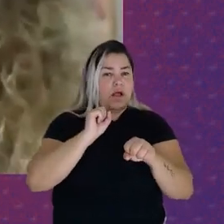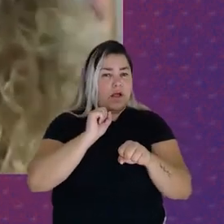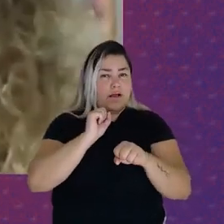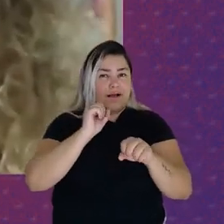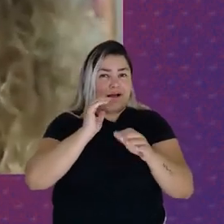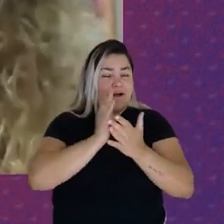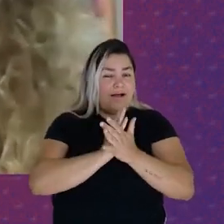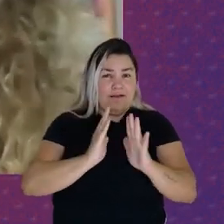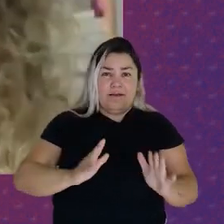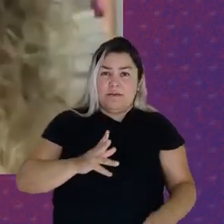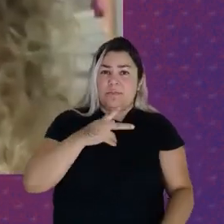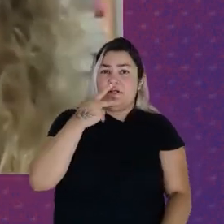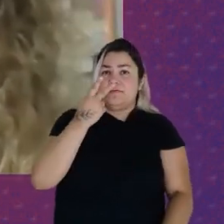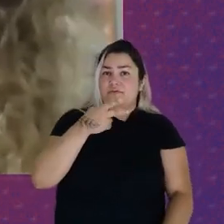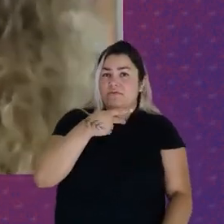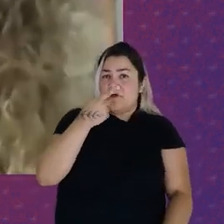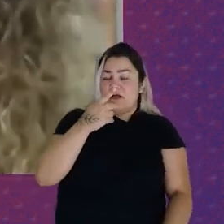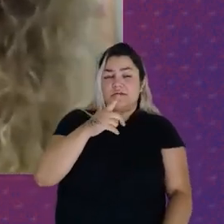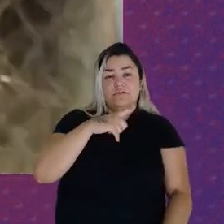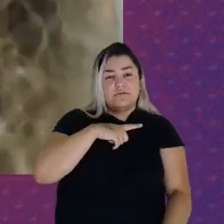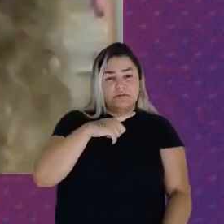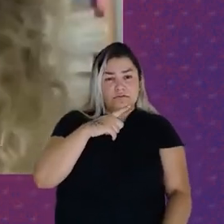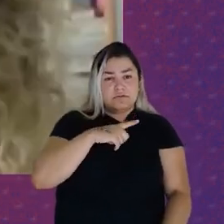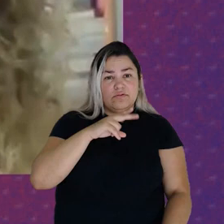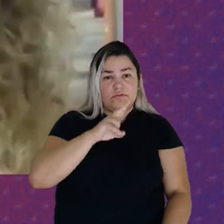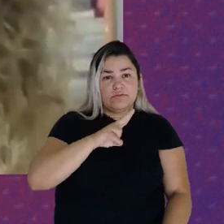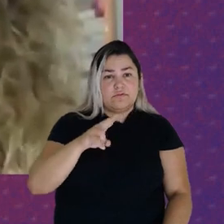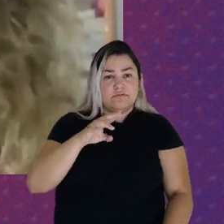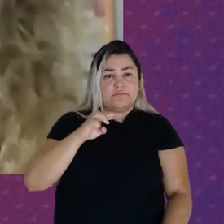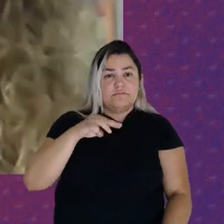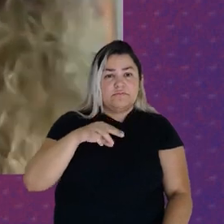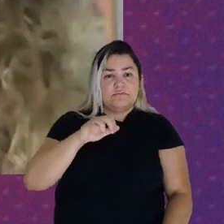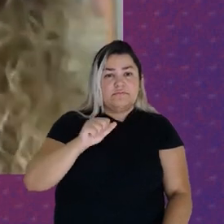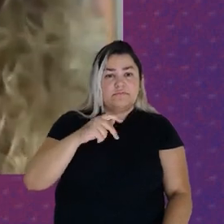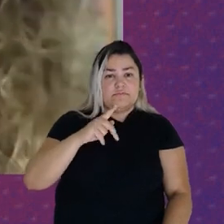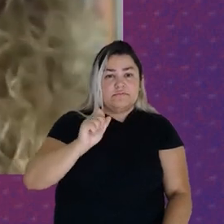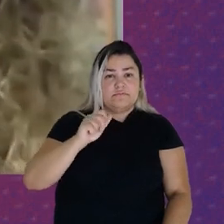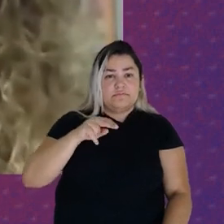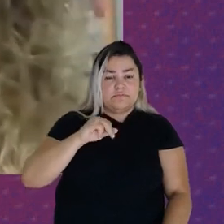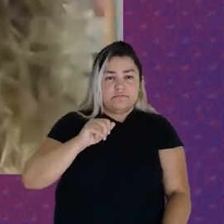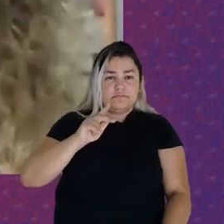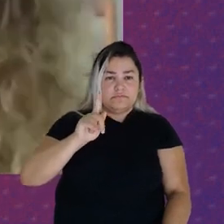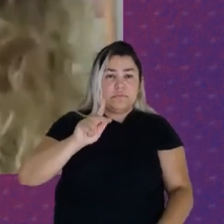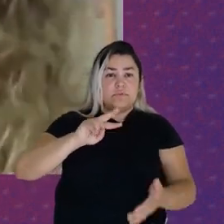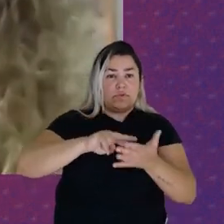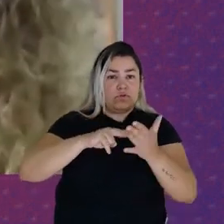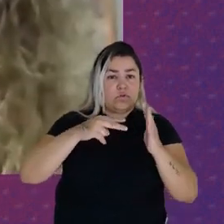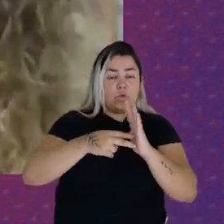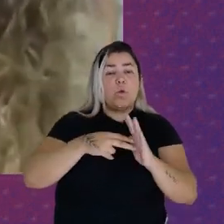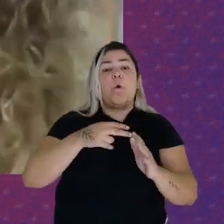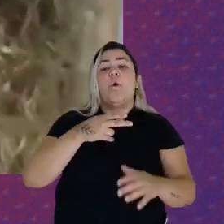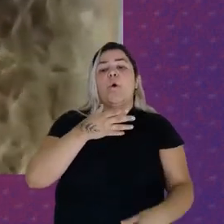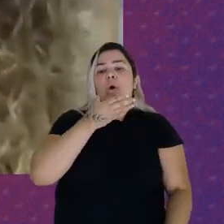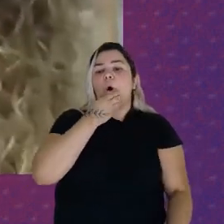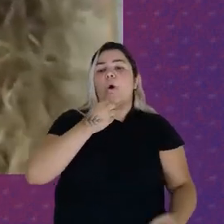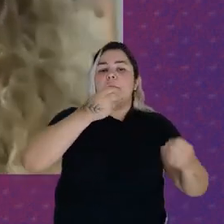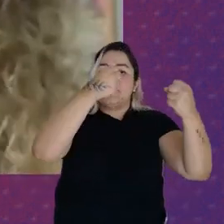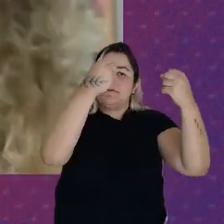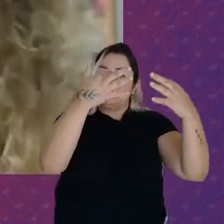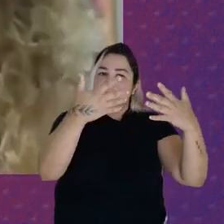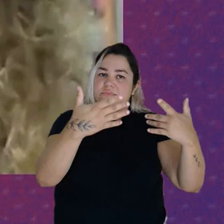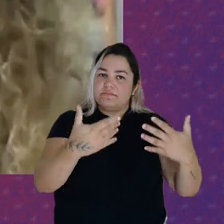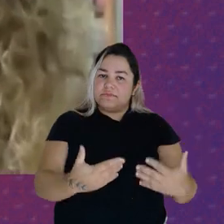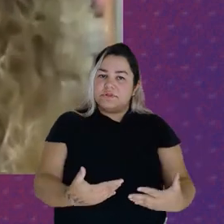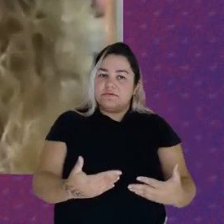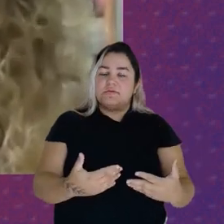aquele termo que a gente tem um nome em inglês, que é o mansplaining, mas que a gente traduz para o português de me explicando, né? Porque a gente sabe que